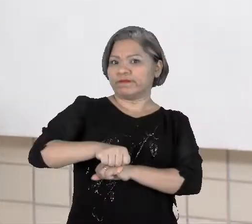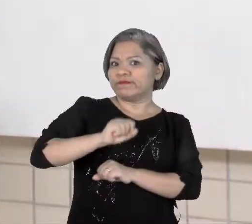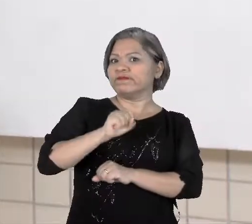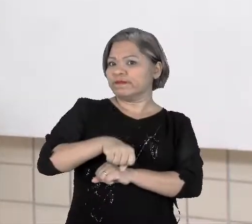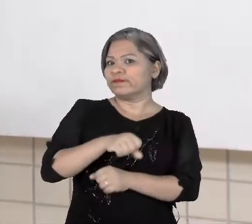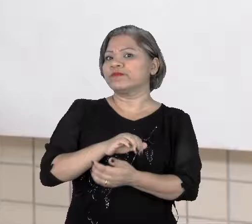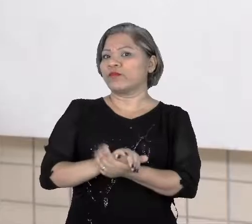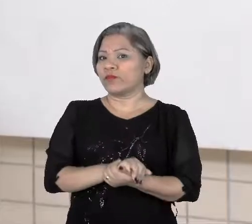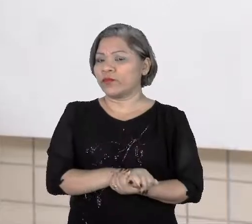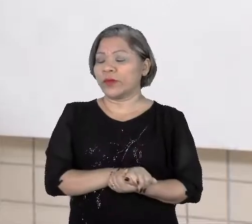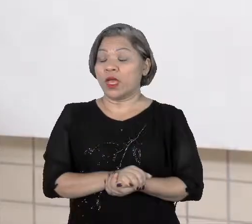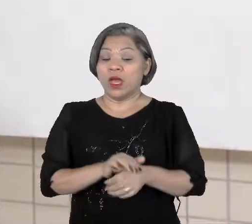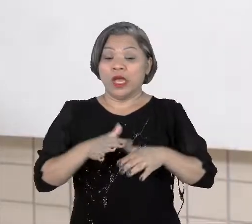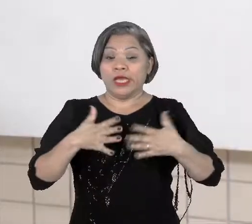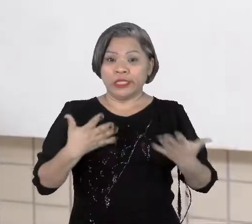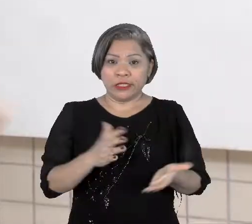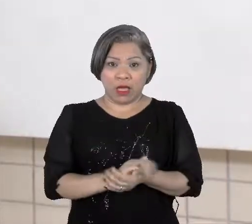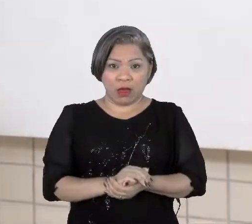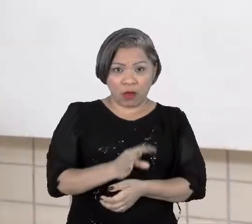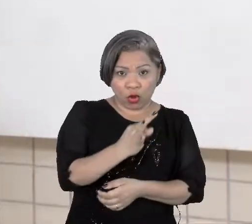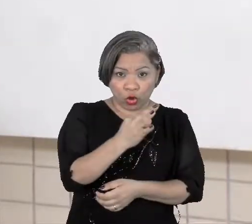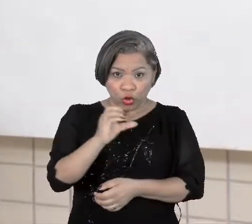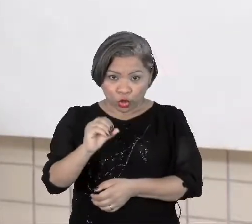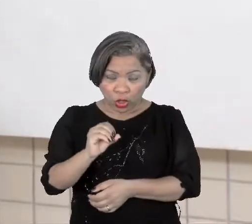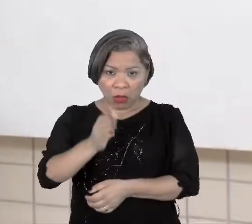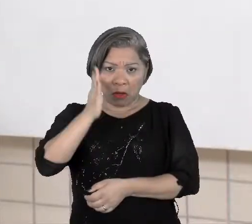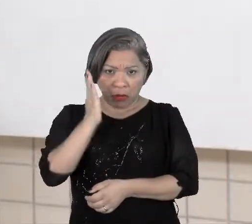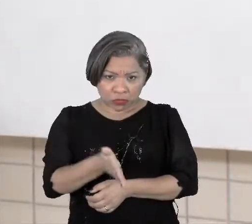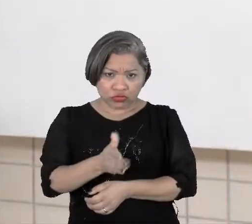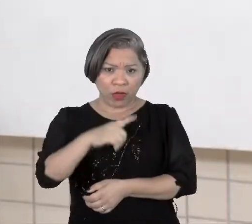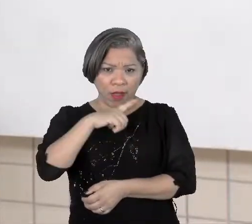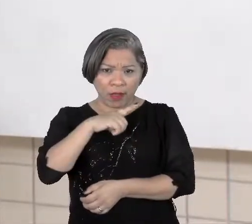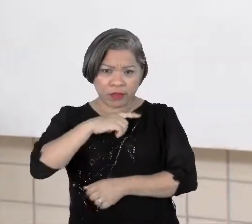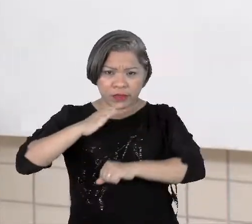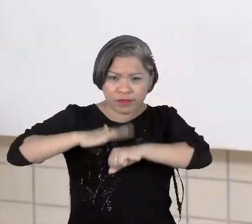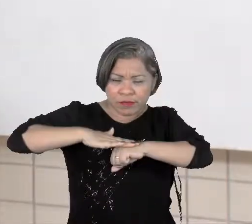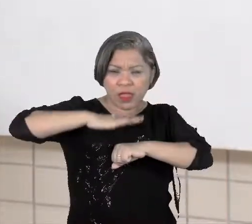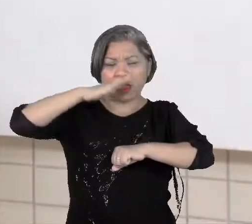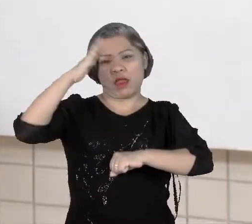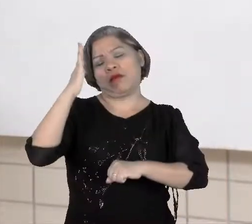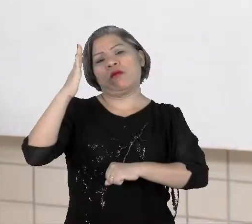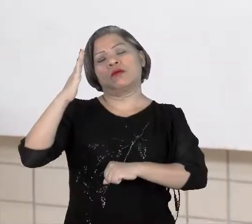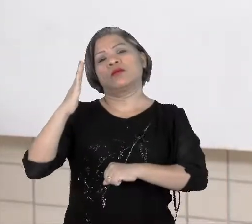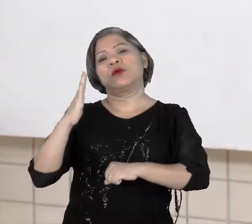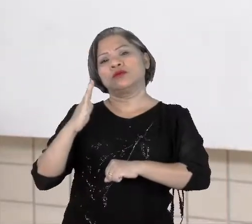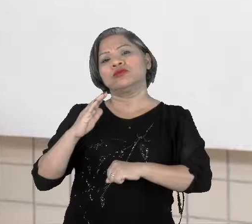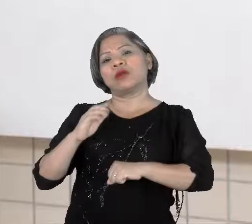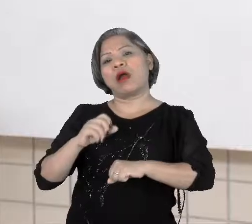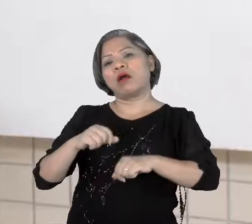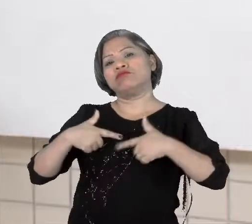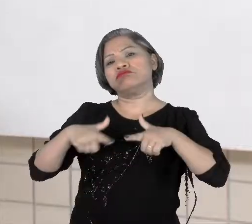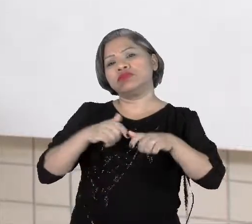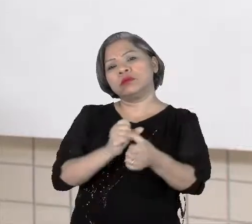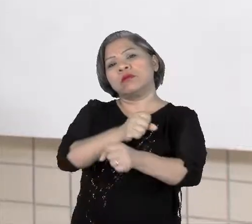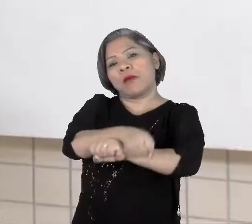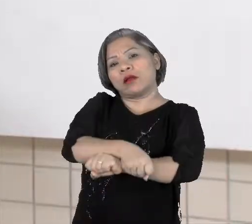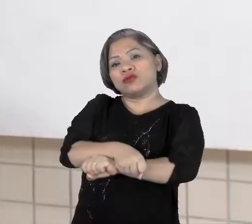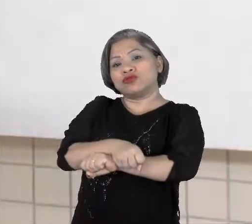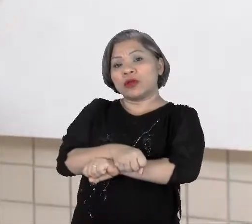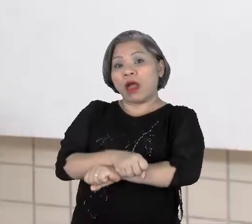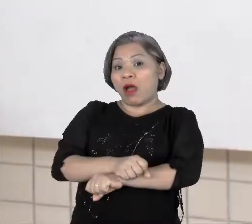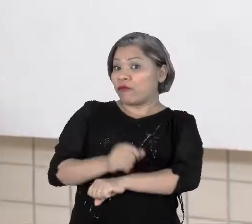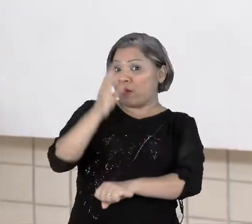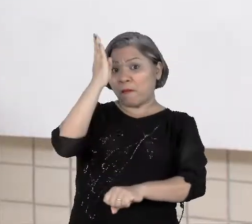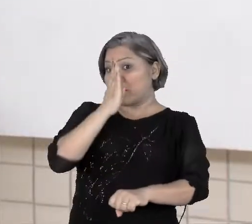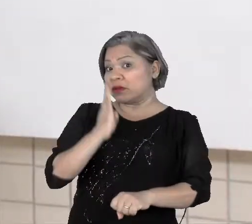ele ocupava o 4º lugar com maior incidência de trabalho escravo no país. Então, ocupar esse 4º lugar na posição no ranking